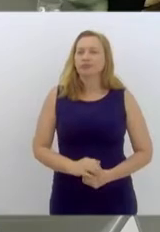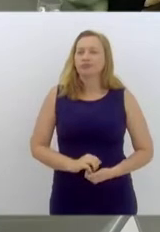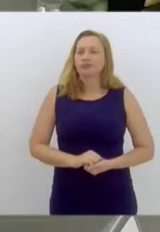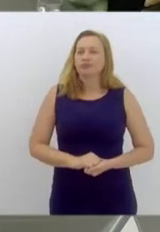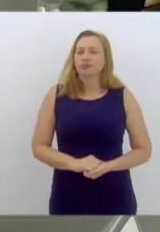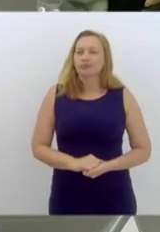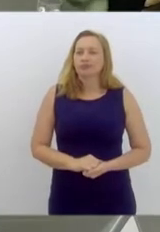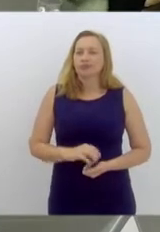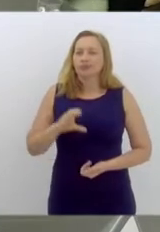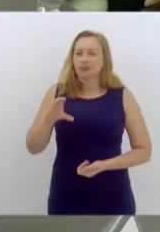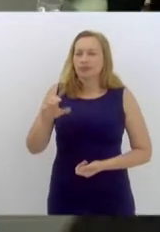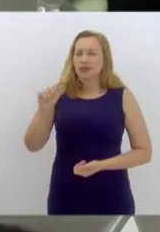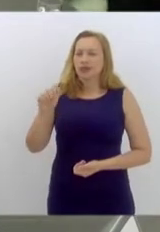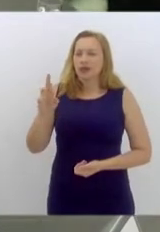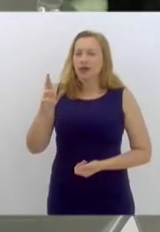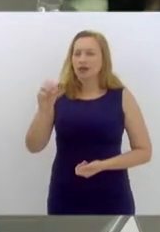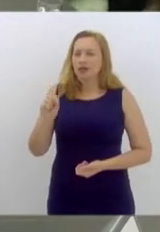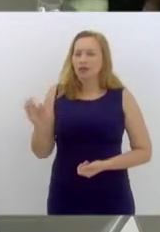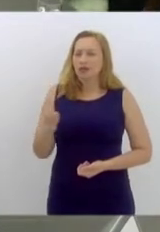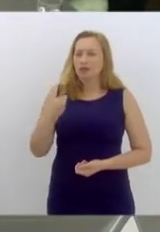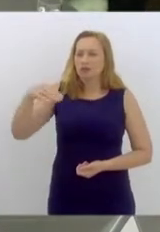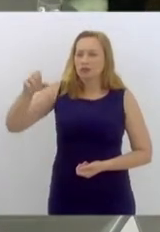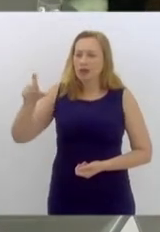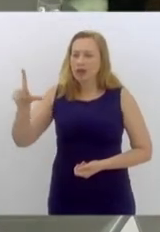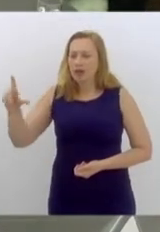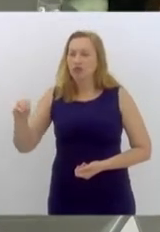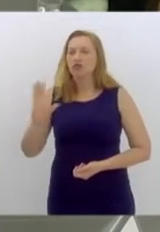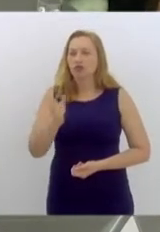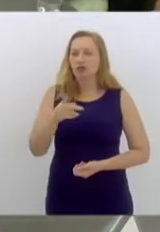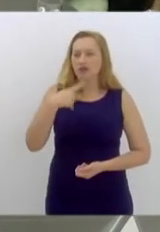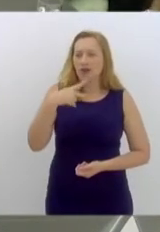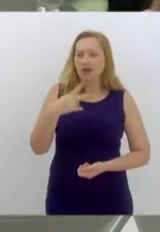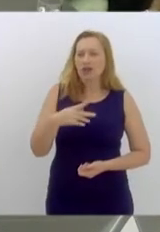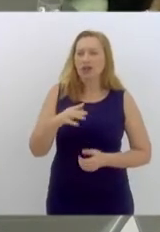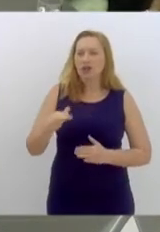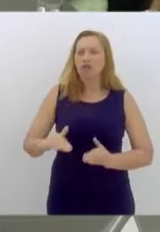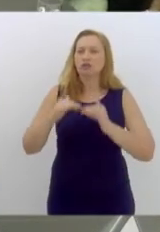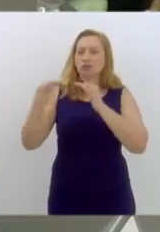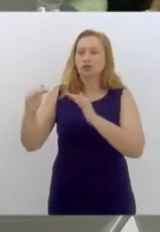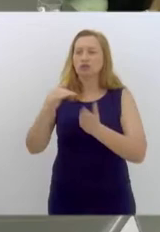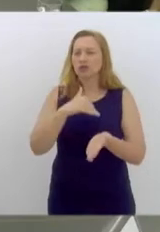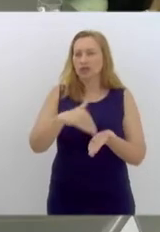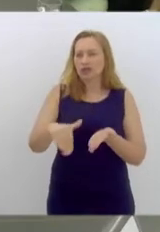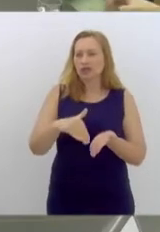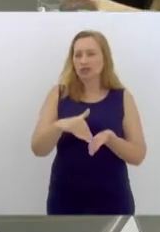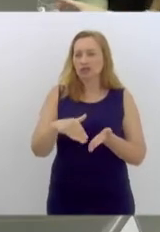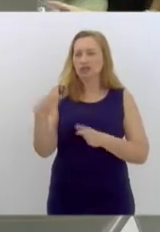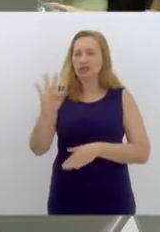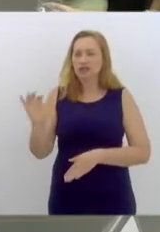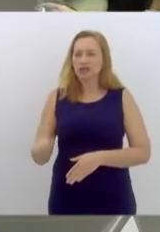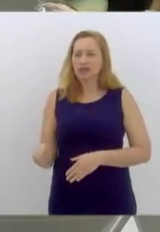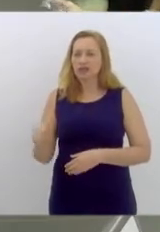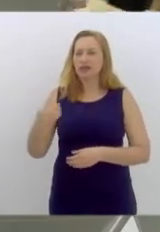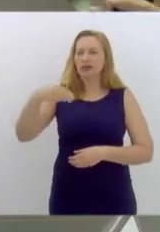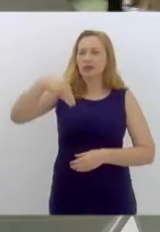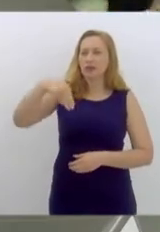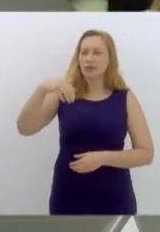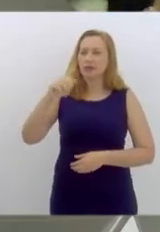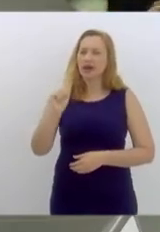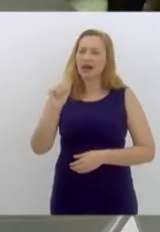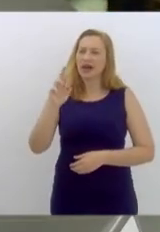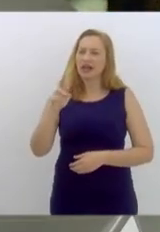O Carlos Melo já anunciei. O subsecretário de Fazenda de Maricá, César